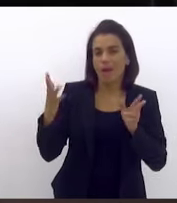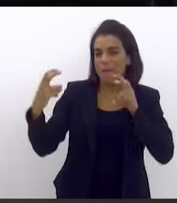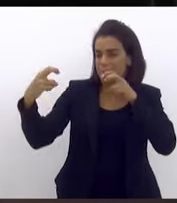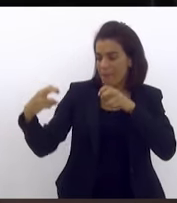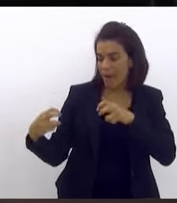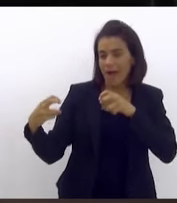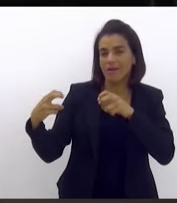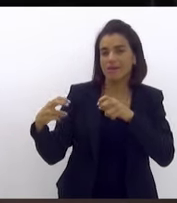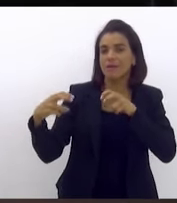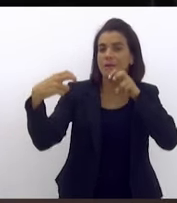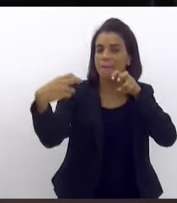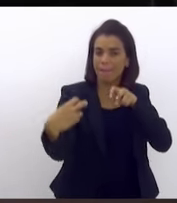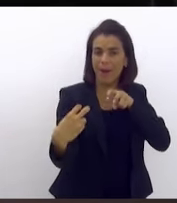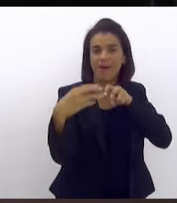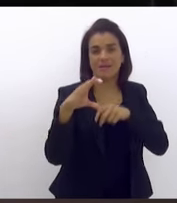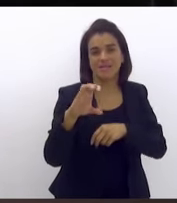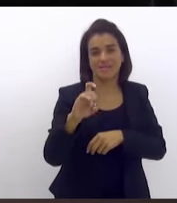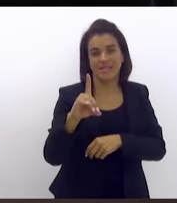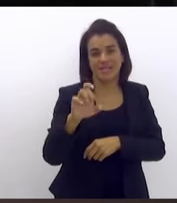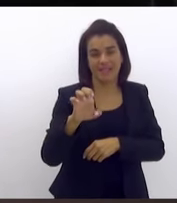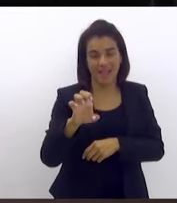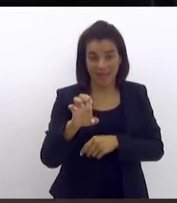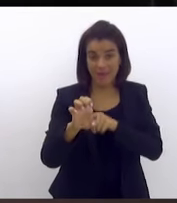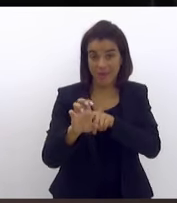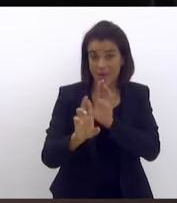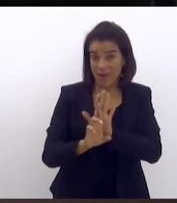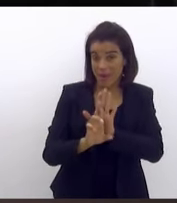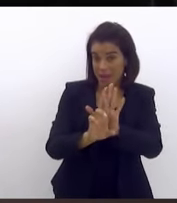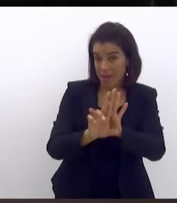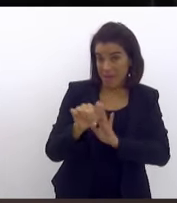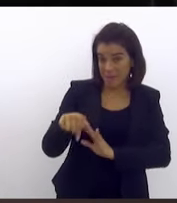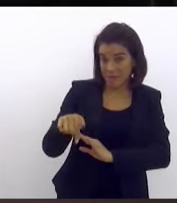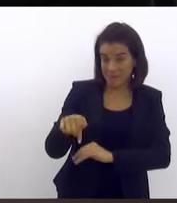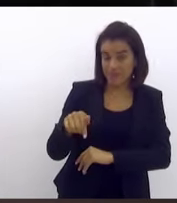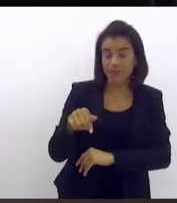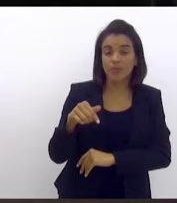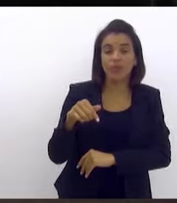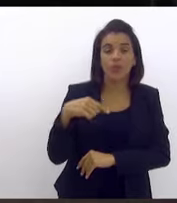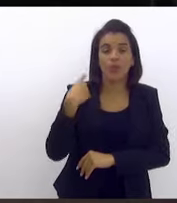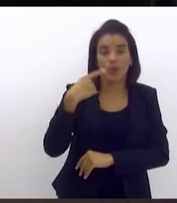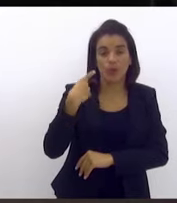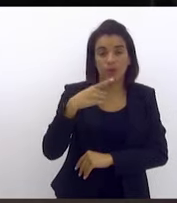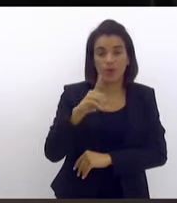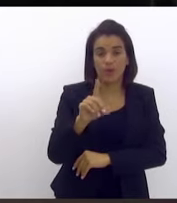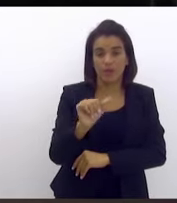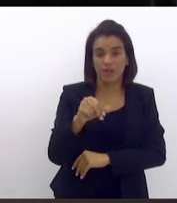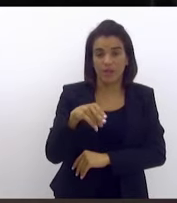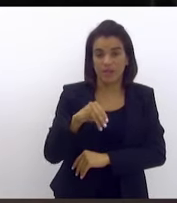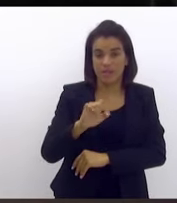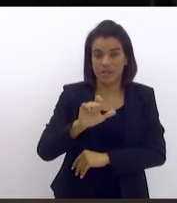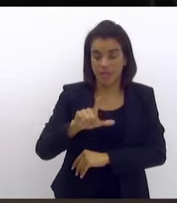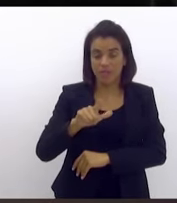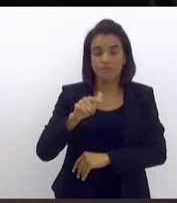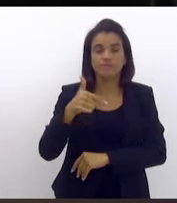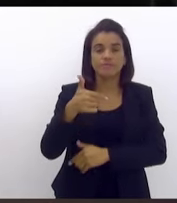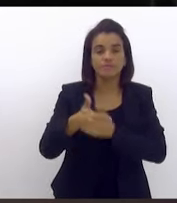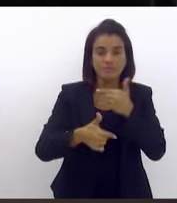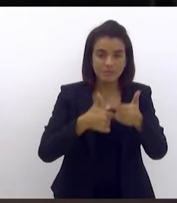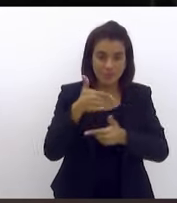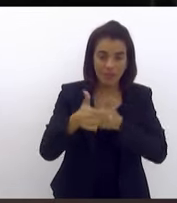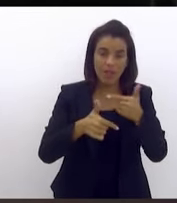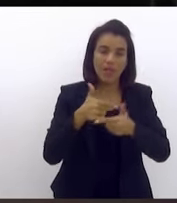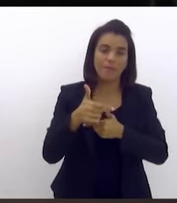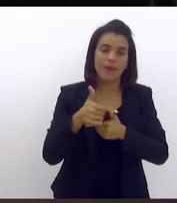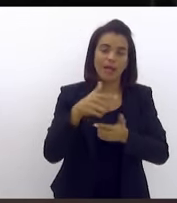e ouvimos a SEDAI. O representante da SEDAI que esteve conosco foi o doutor Daniel, que trabalha lá no Guandu.